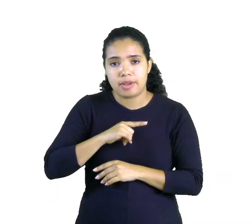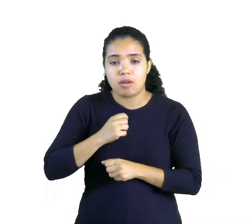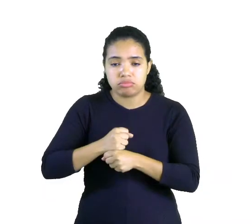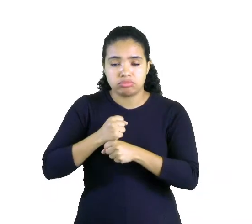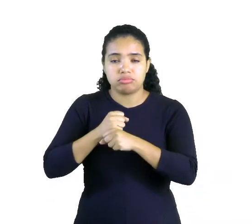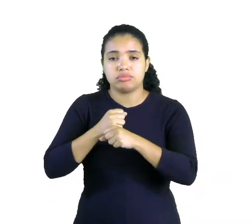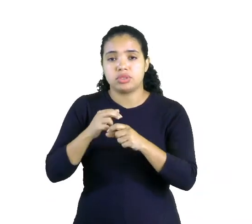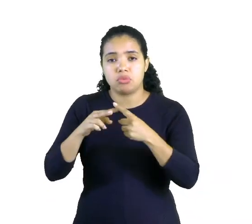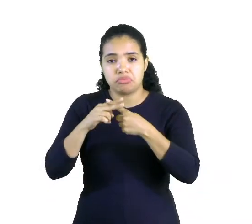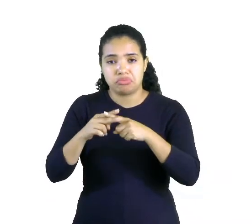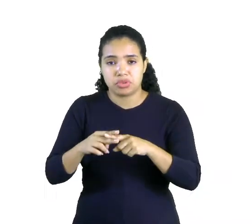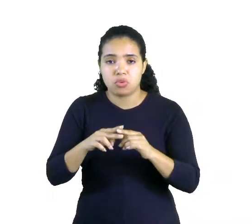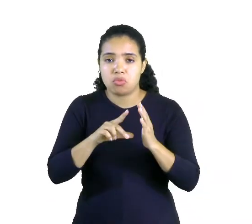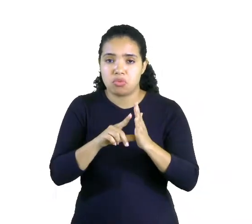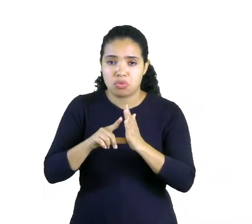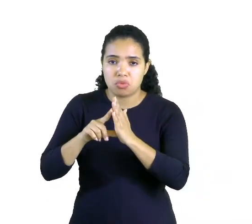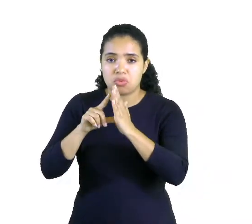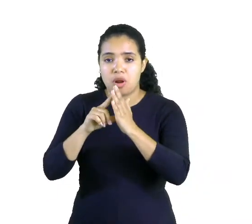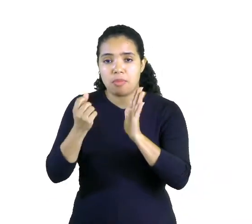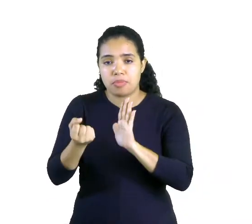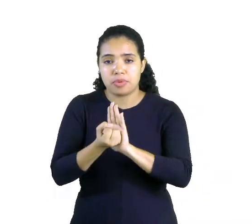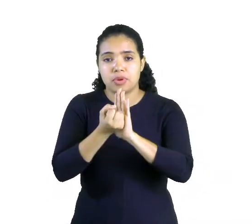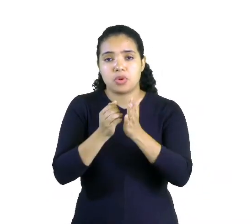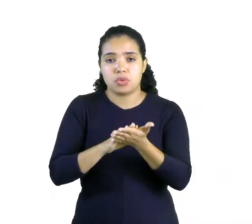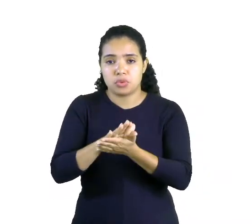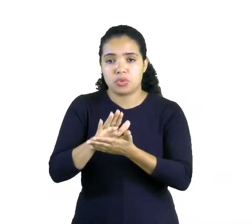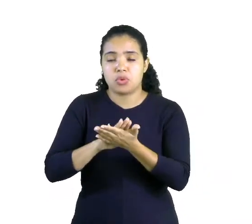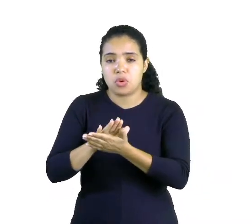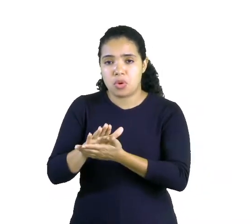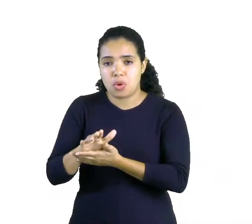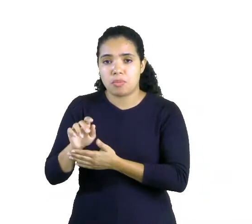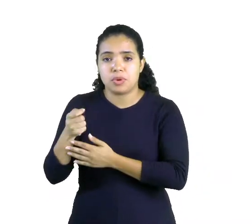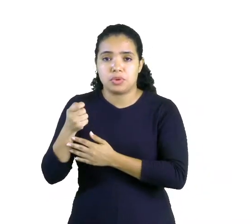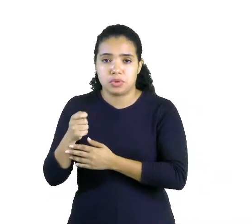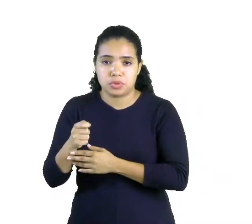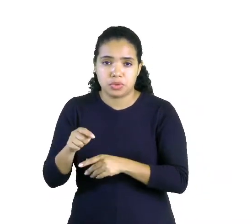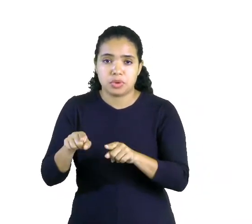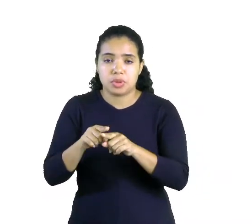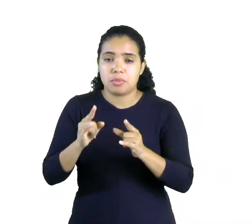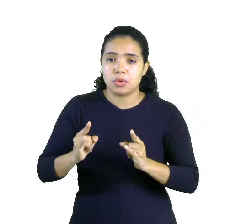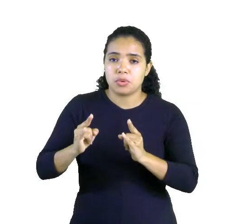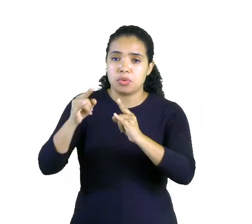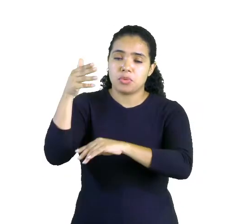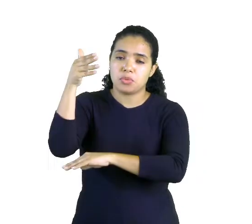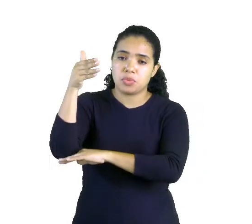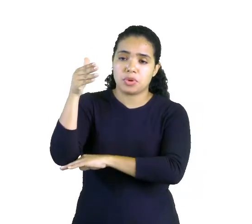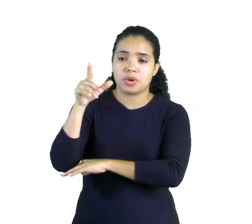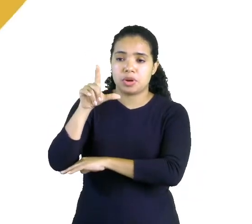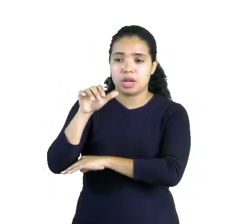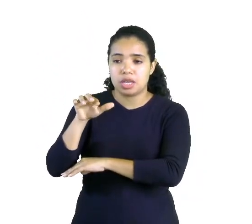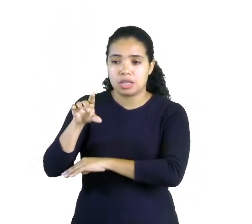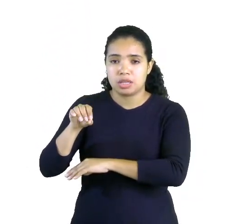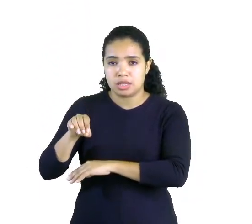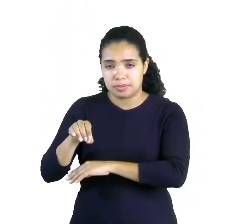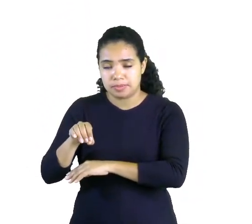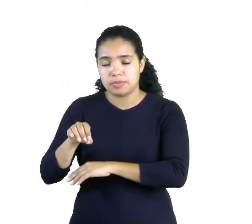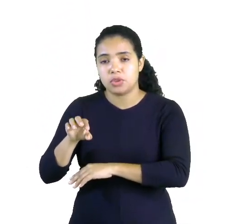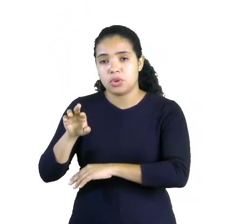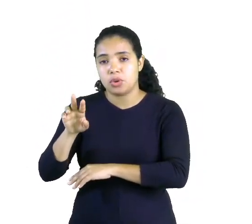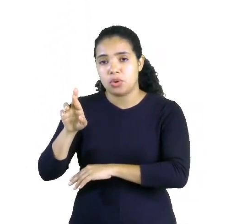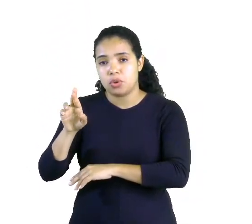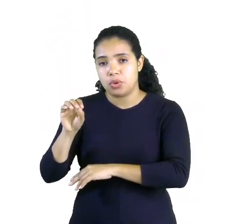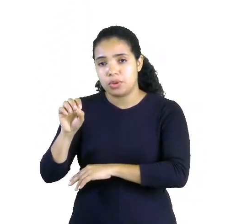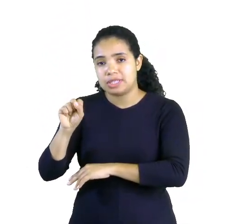obras, uma loja de carimbos e cópias de chaves e o Hotel Linda do Rosário. Houve